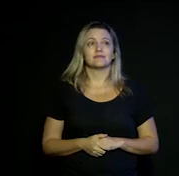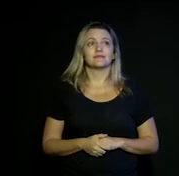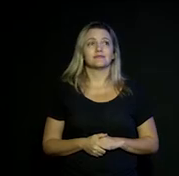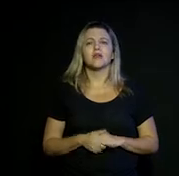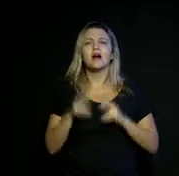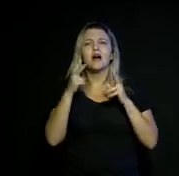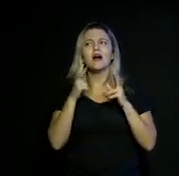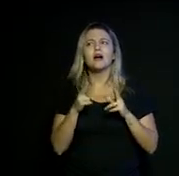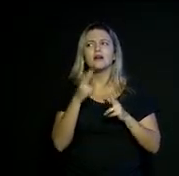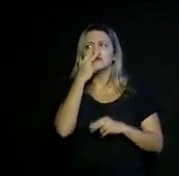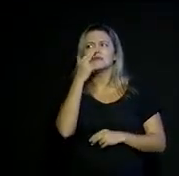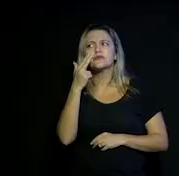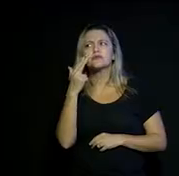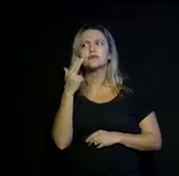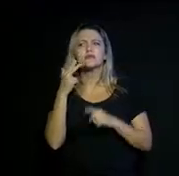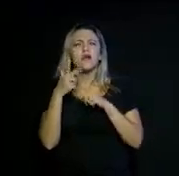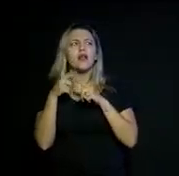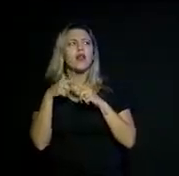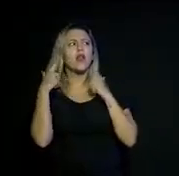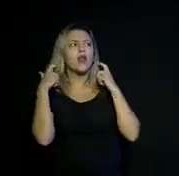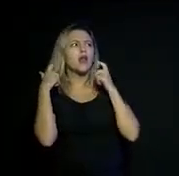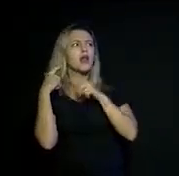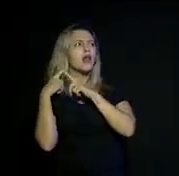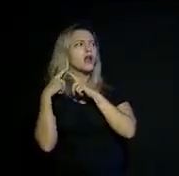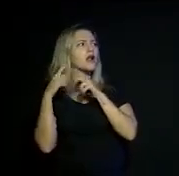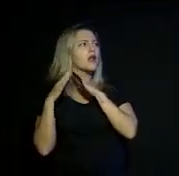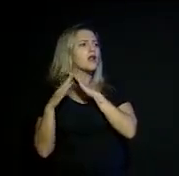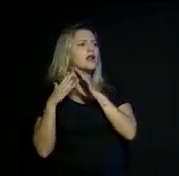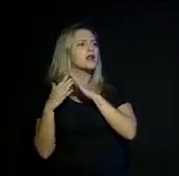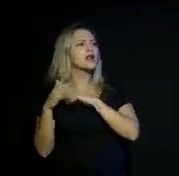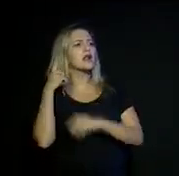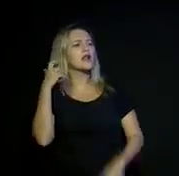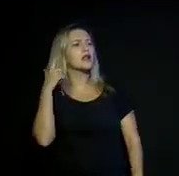entra... Acho que houve algum problema com o som aqui, pessoal.